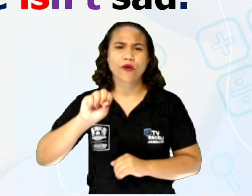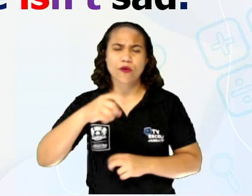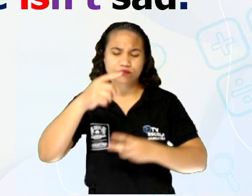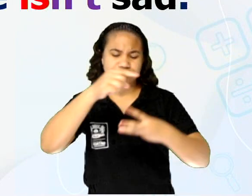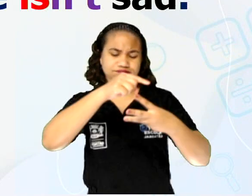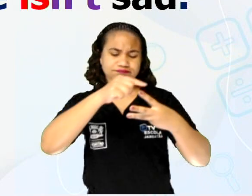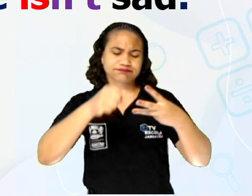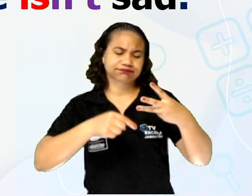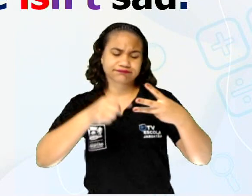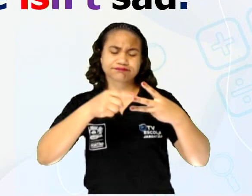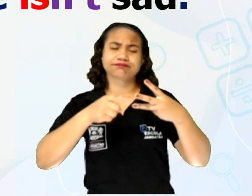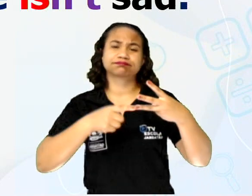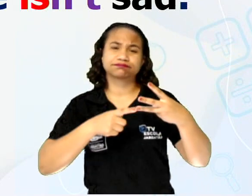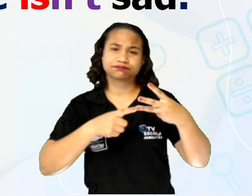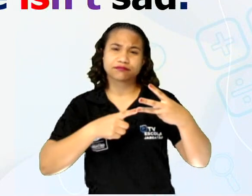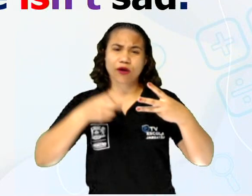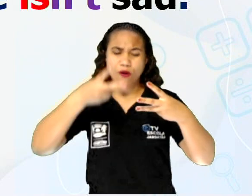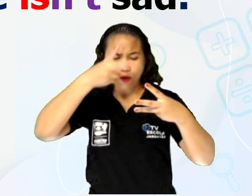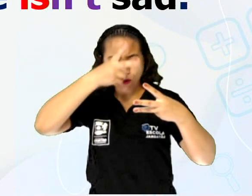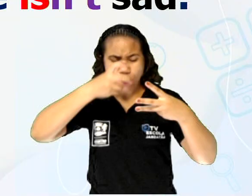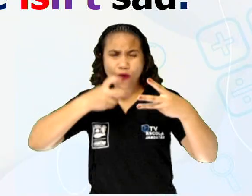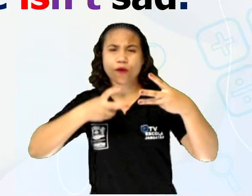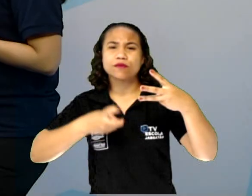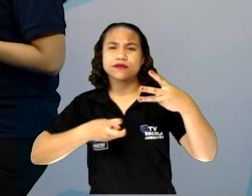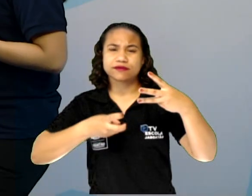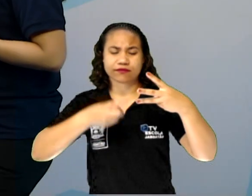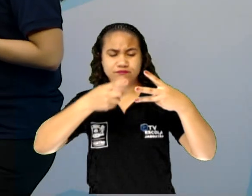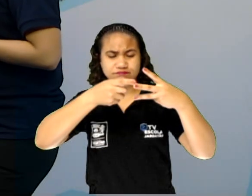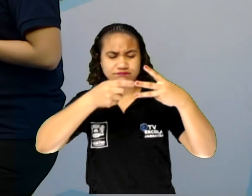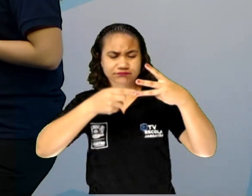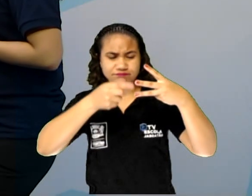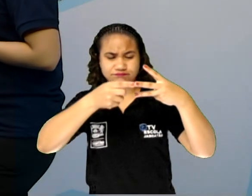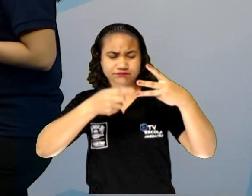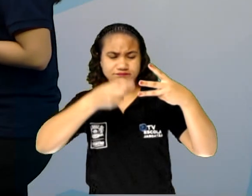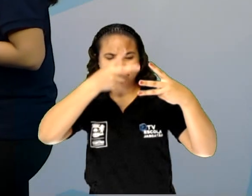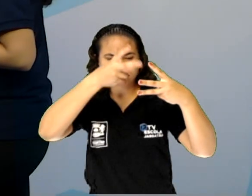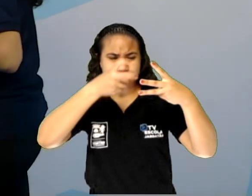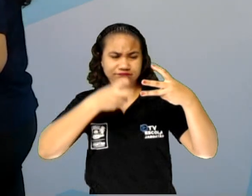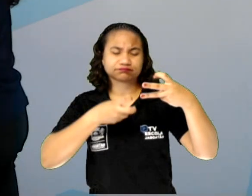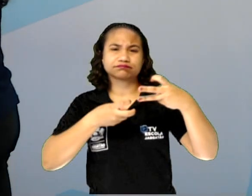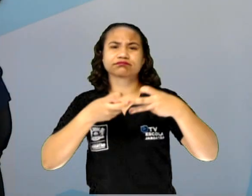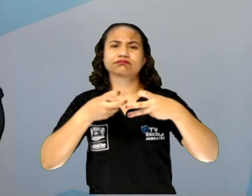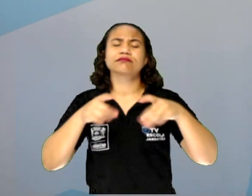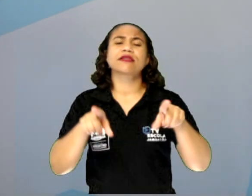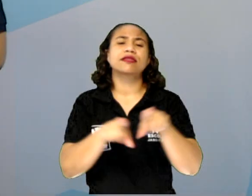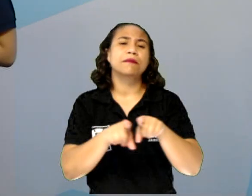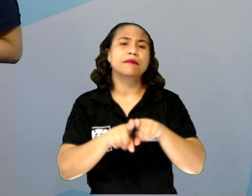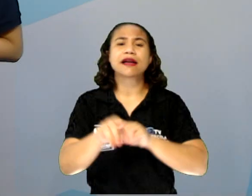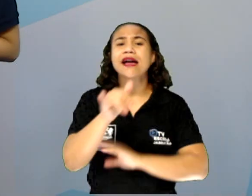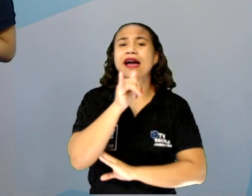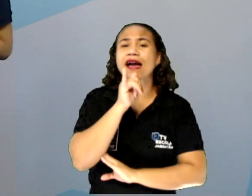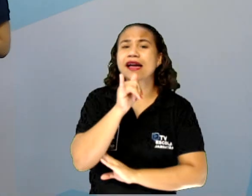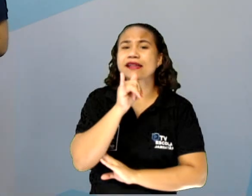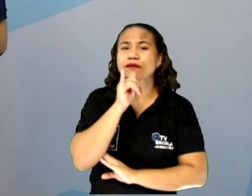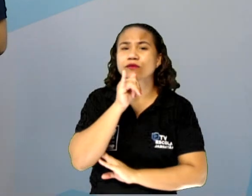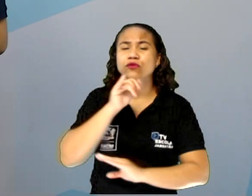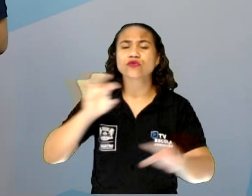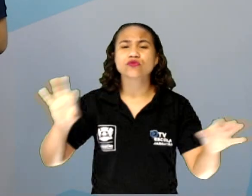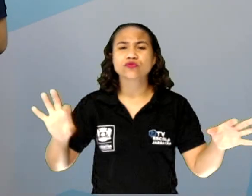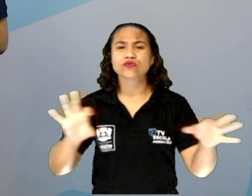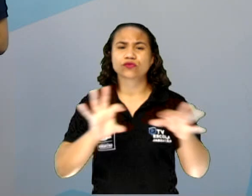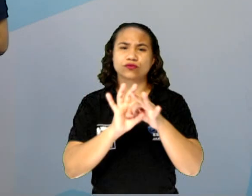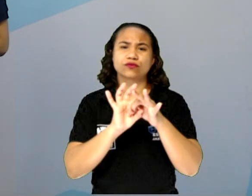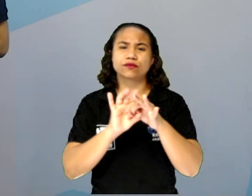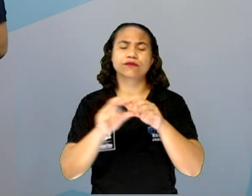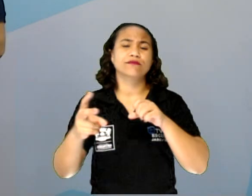he isn't sad. Observa aqui esses dois últimos exemplos que a gente viu que junta o pronome com o